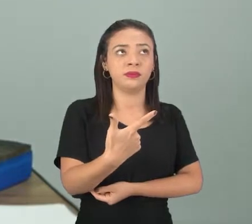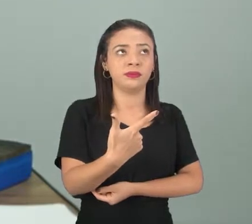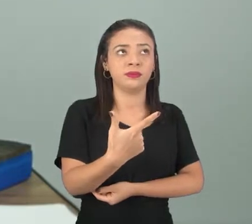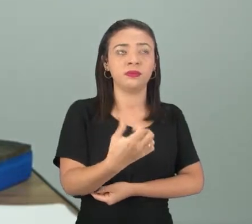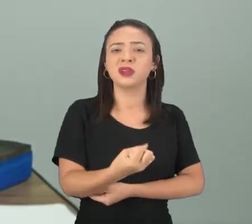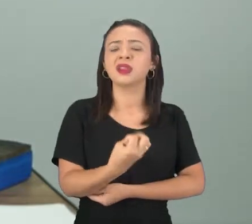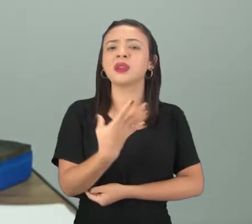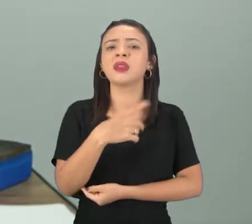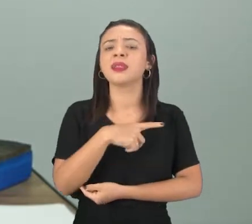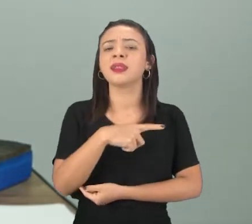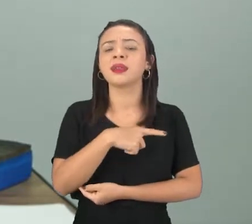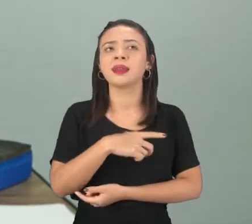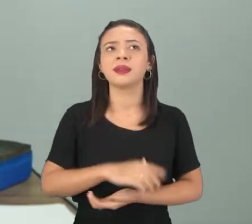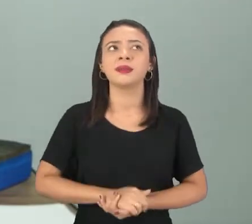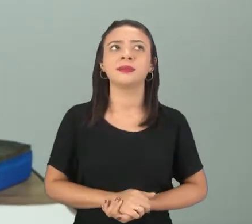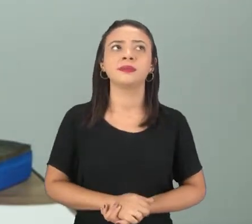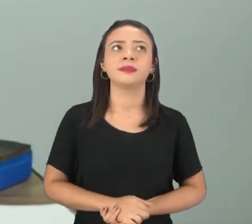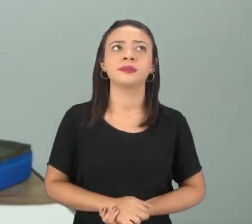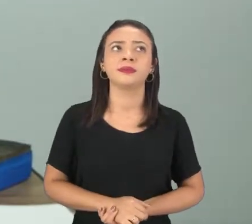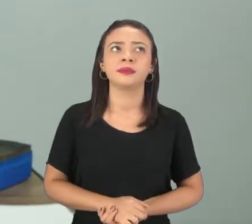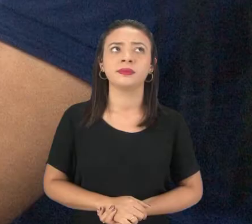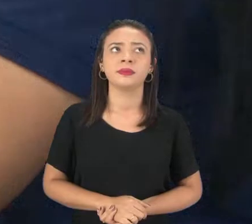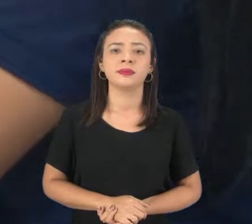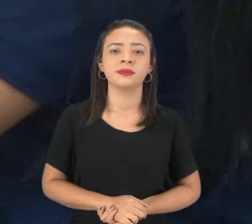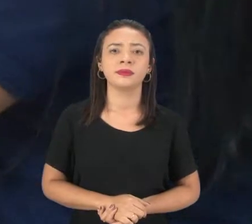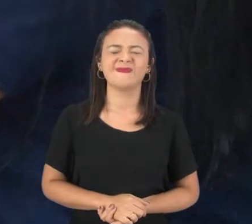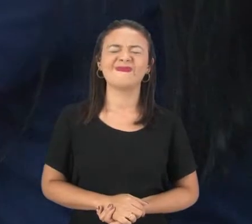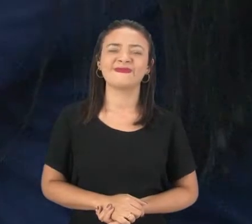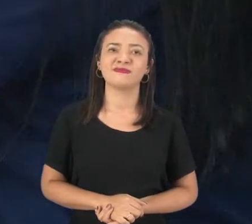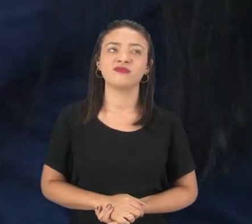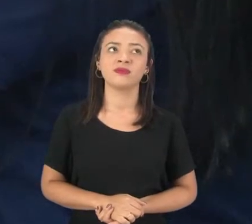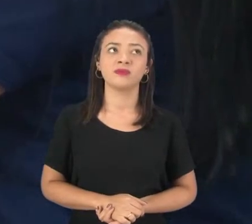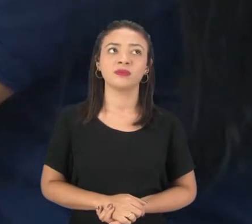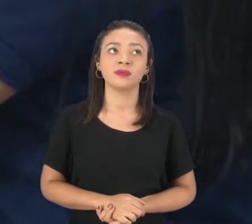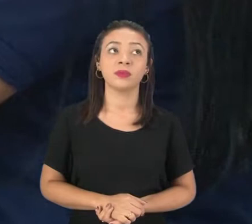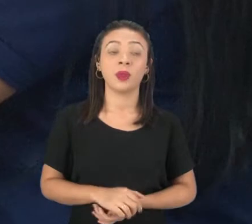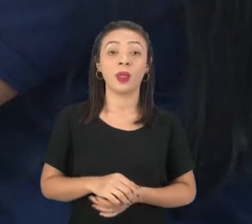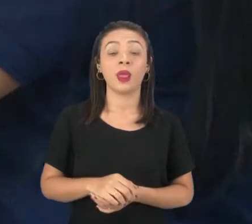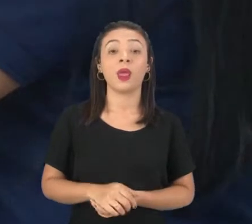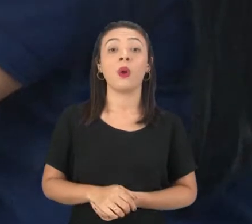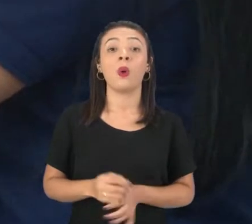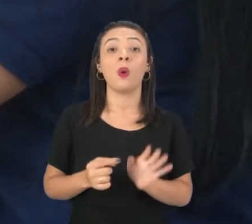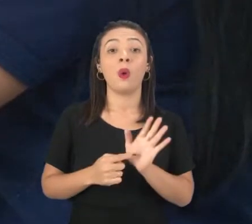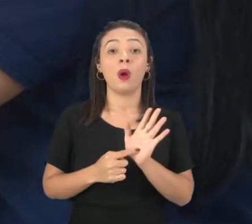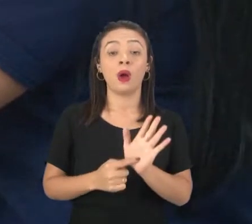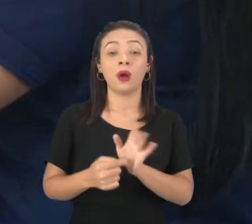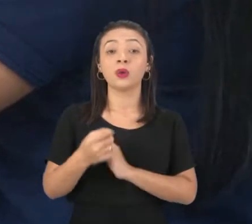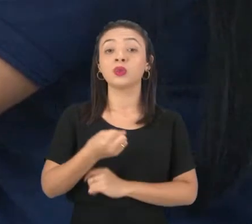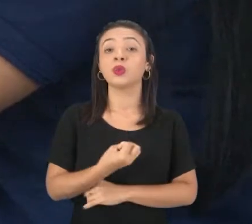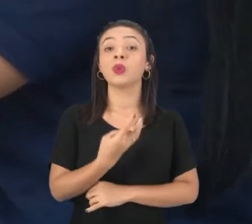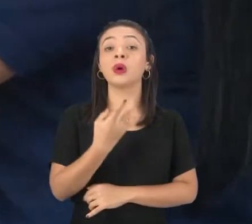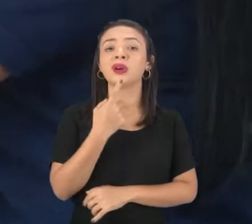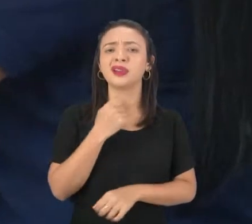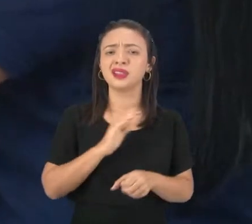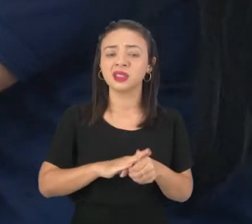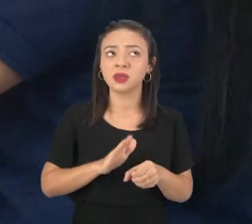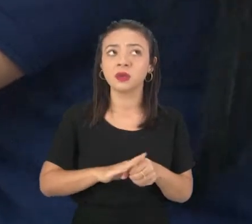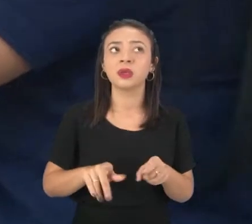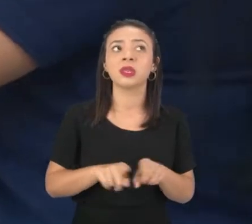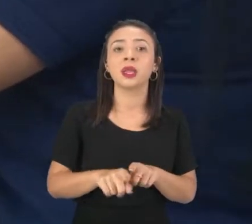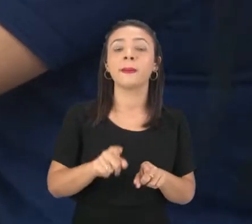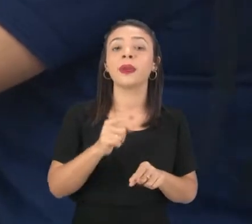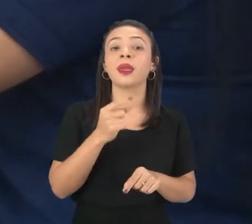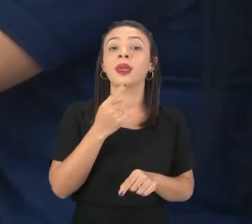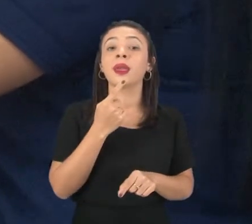ainda tem então lá eu vou pegar a quantidade de tomate e cebola para mim saber quanto ele vendeu